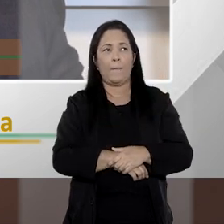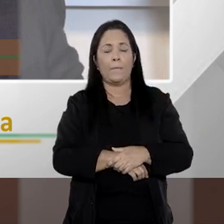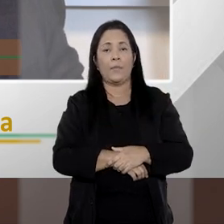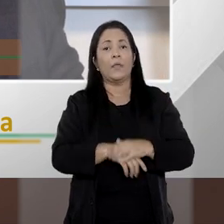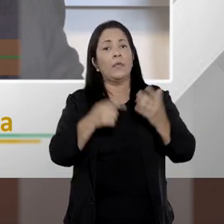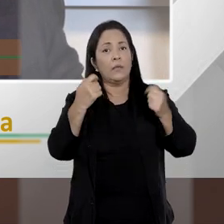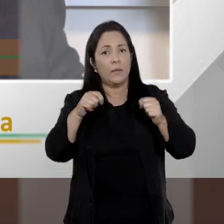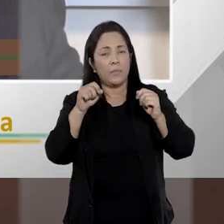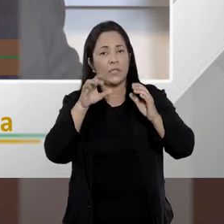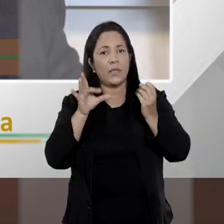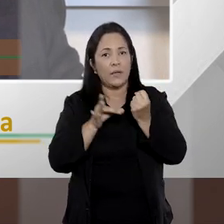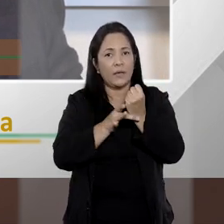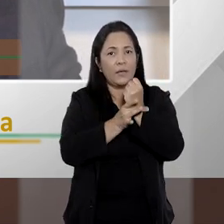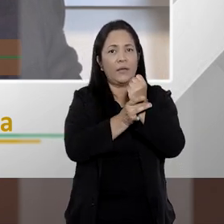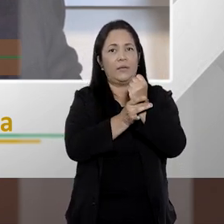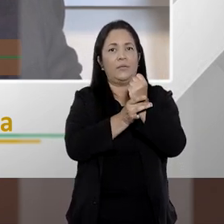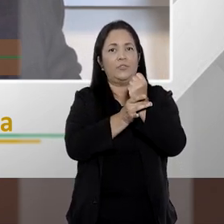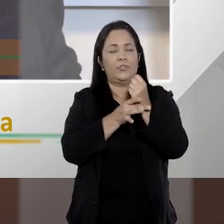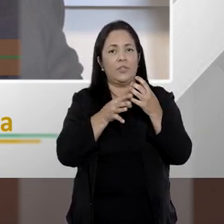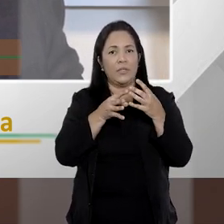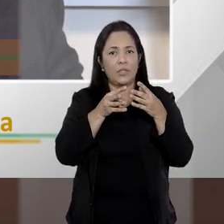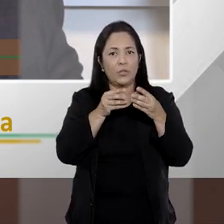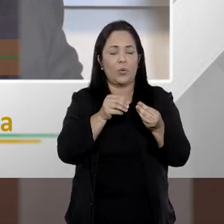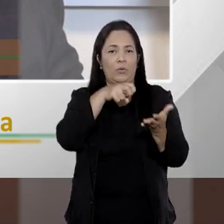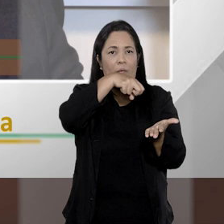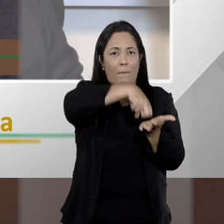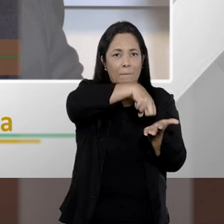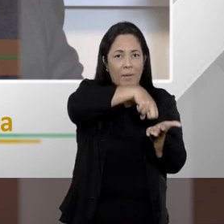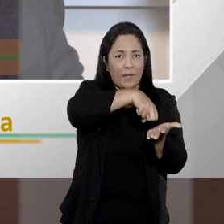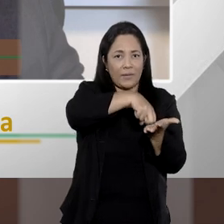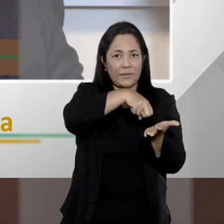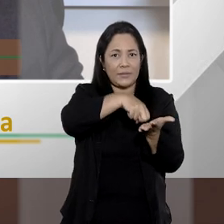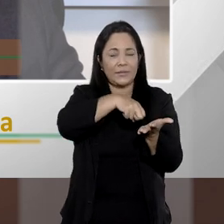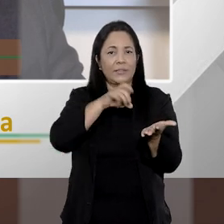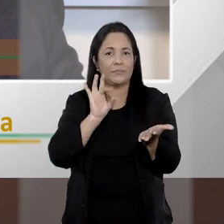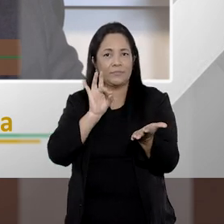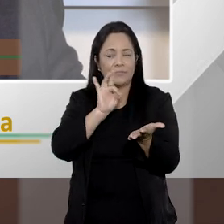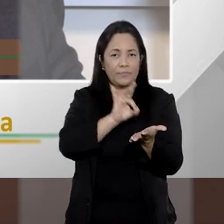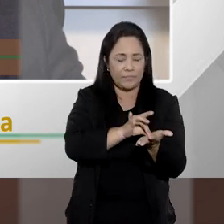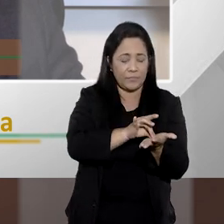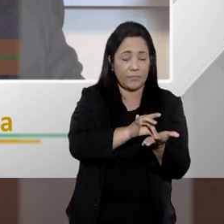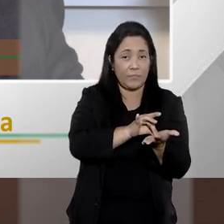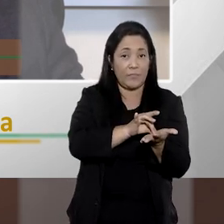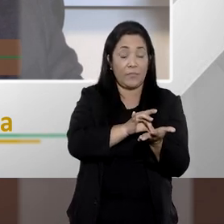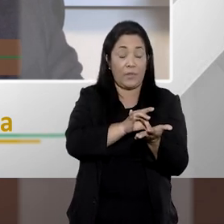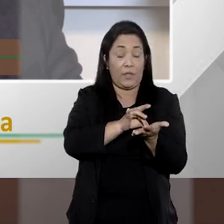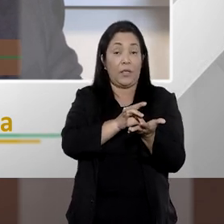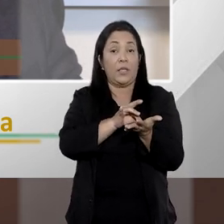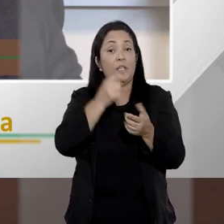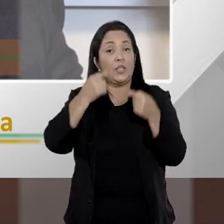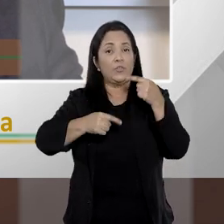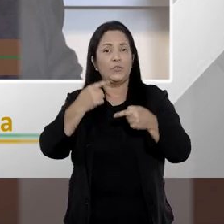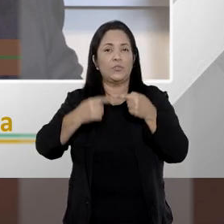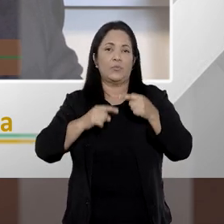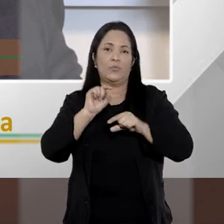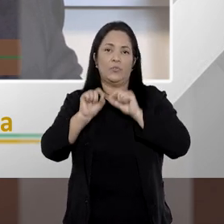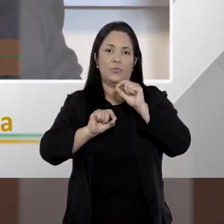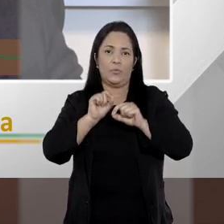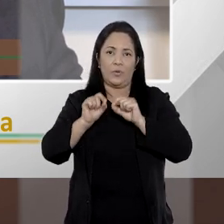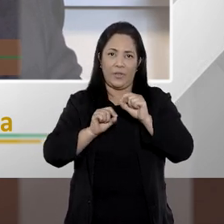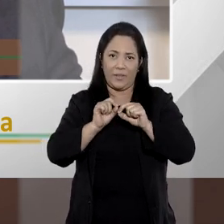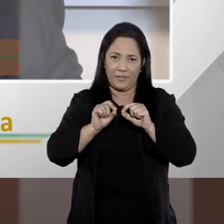cumprimento das penas e a restrição de direitos, sob a alegação de que este recrudescimento é a